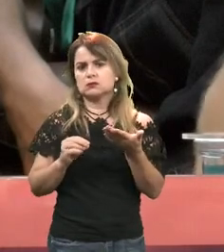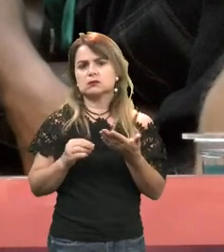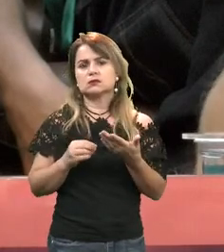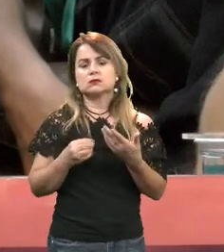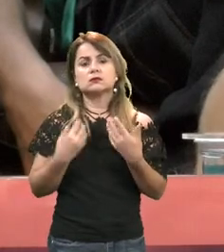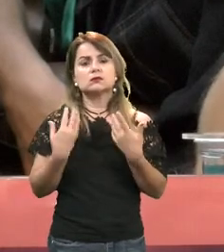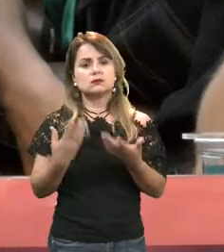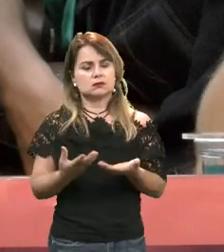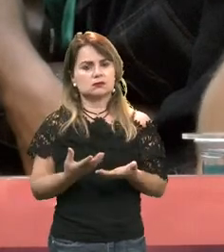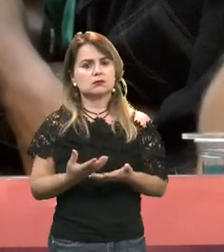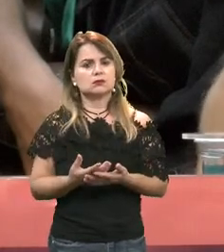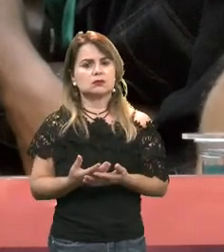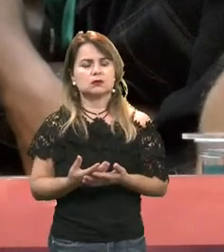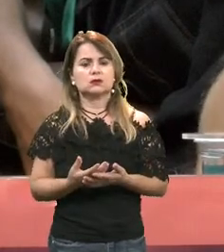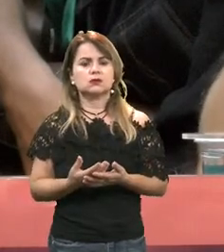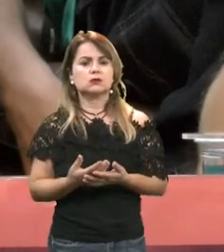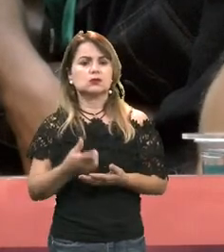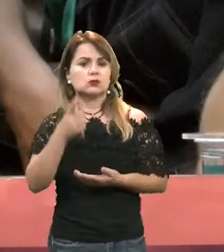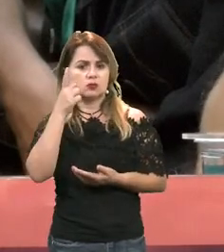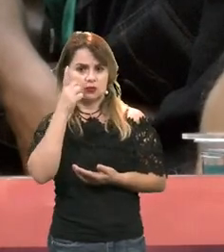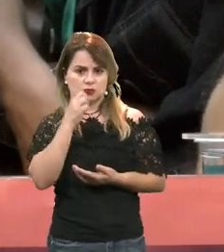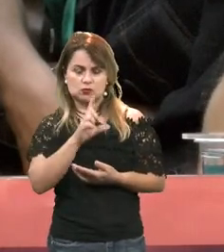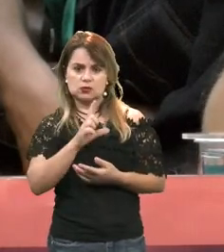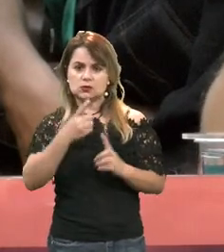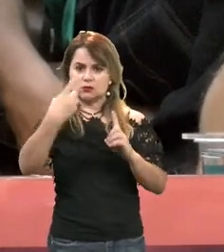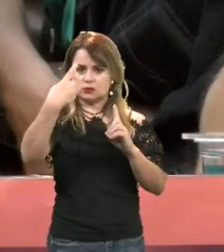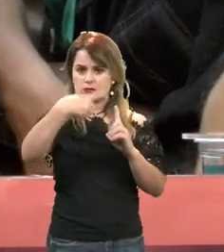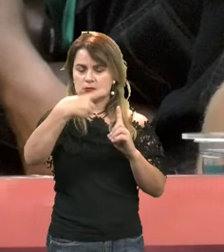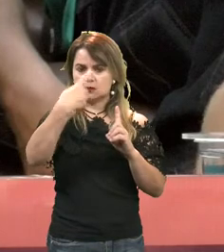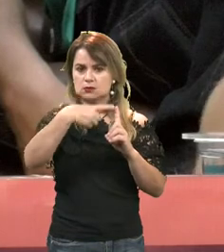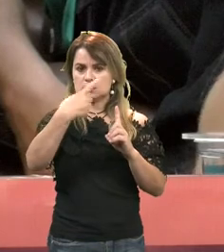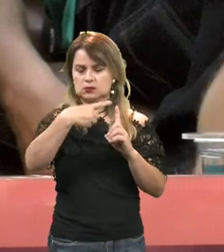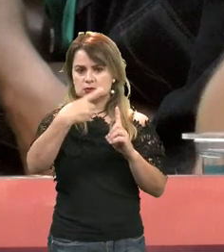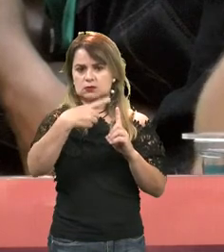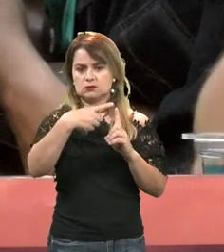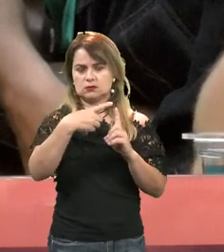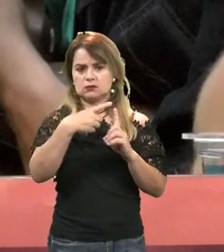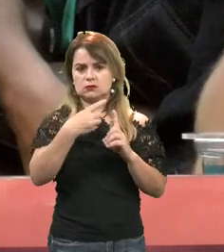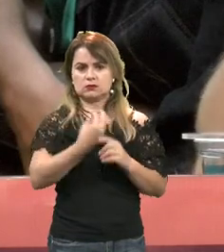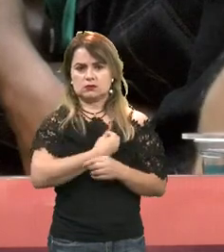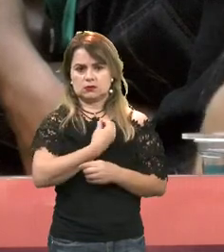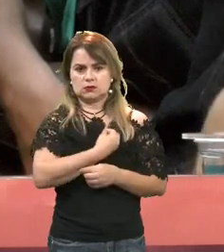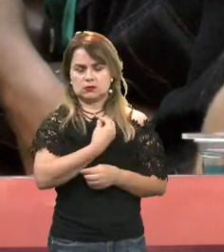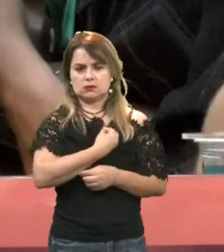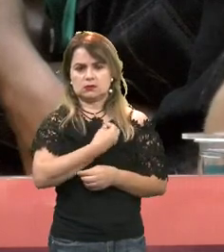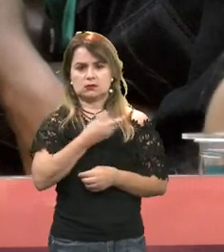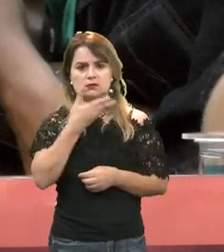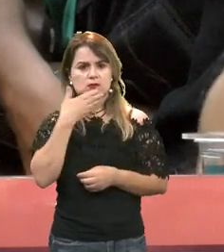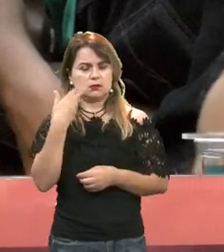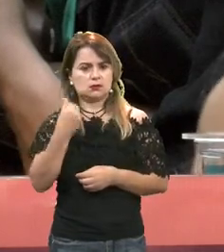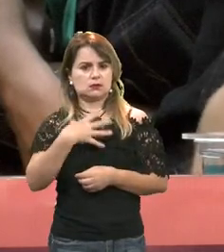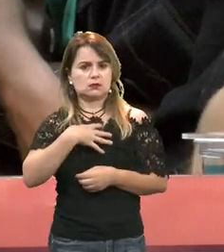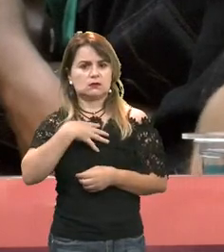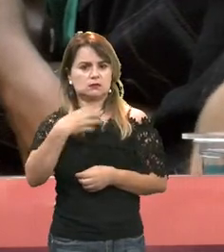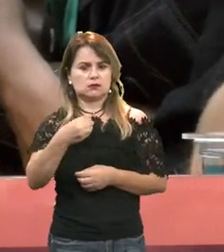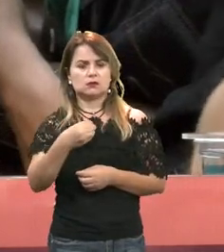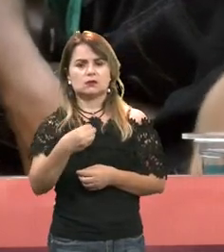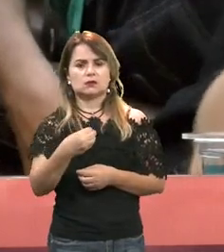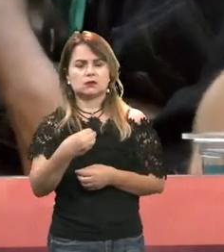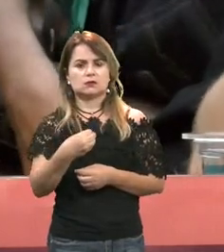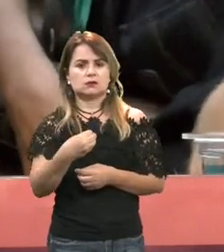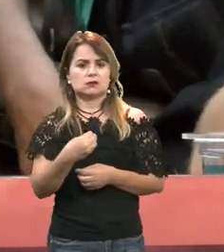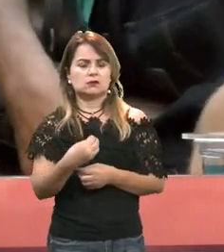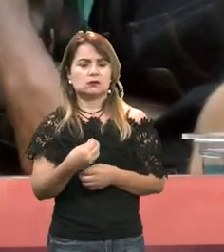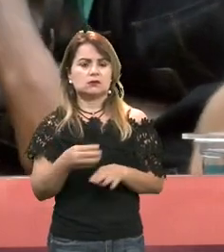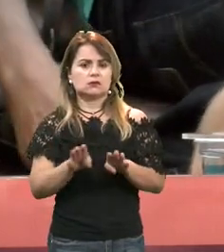embora em tese tenham conseguido atingir o objetivo de proporcionar uma vida melhor para os seus filhos, de ter acesso, de ter